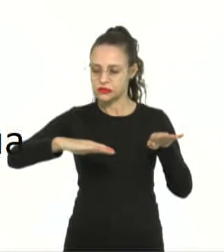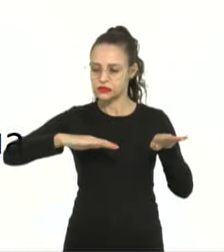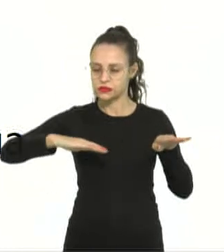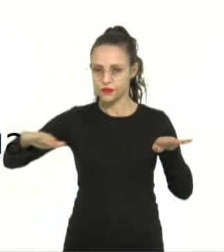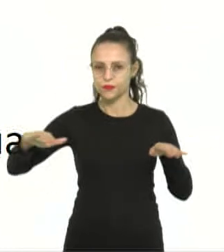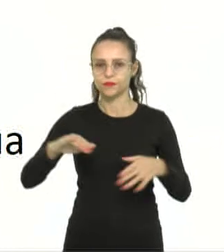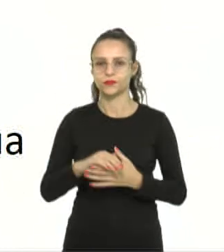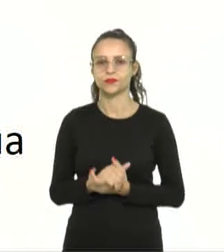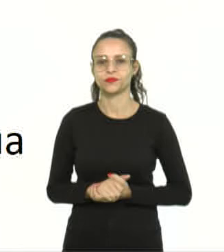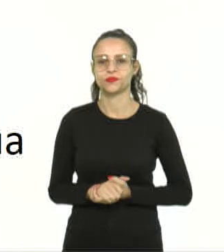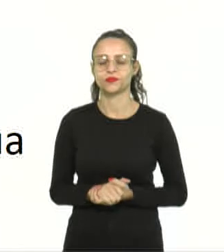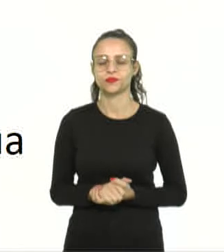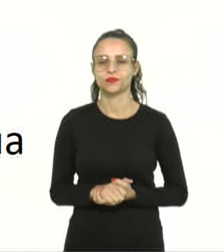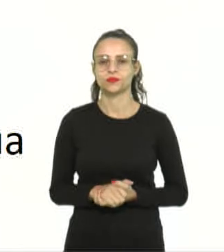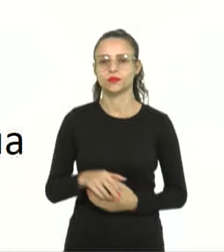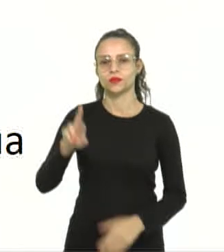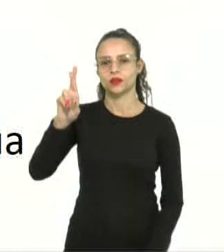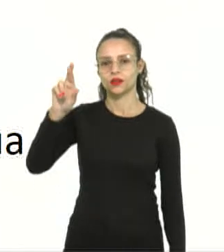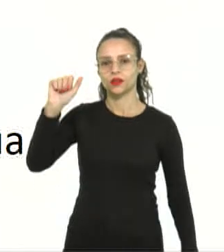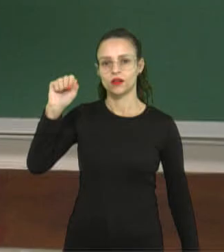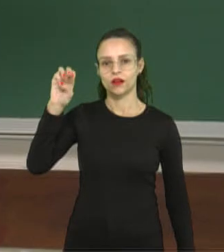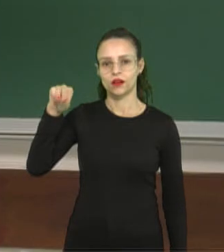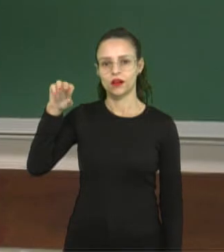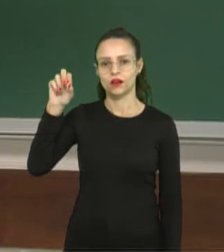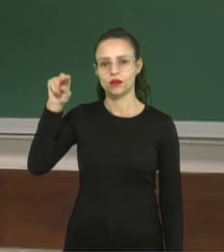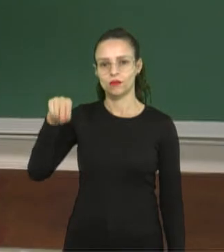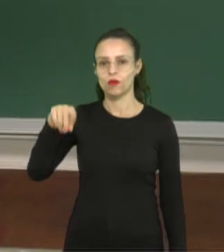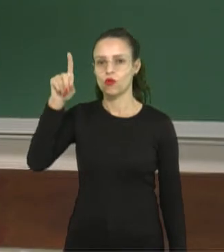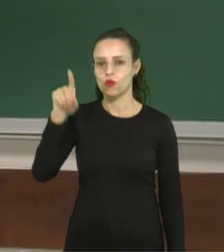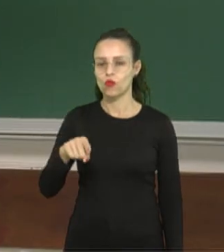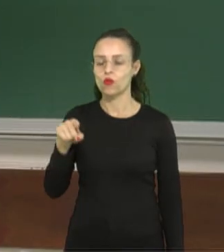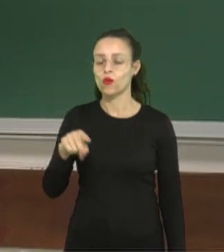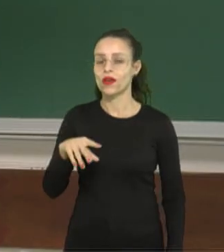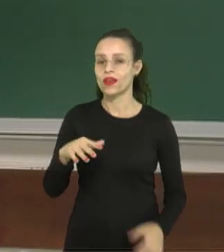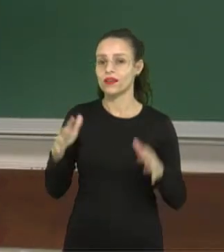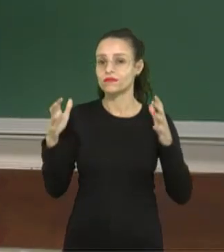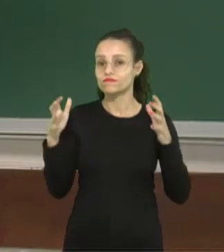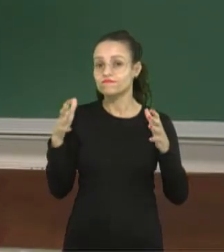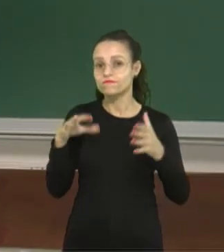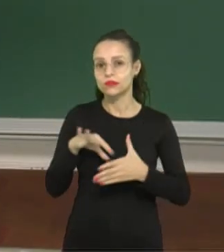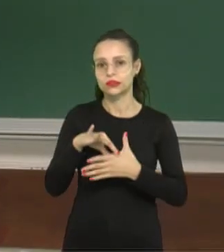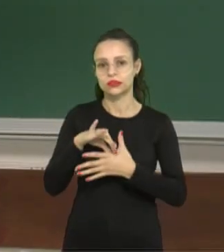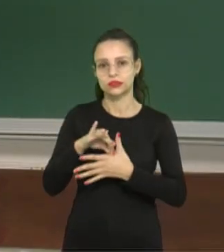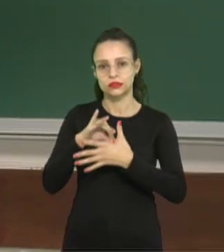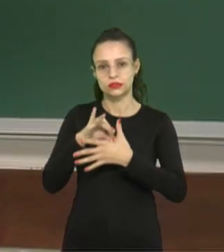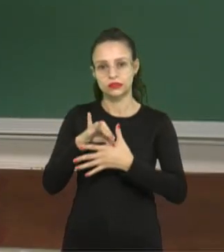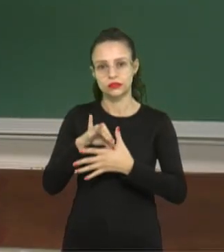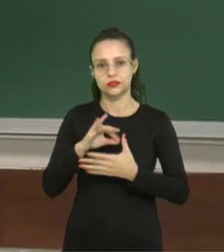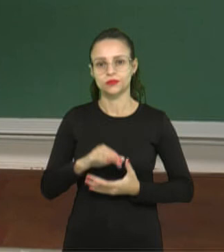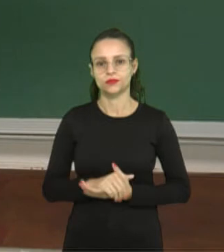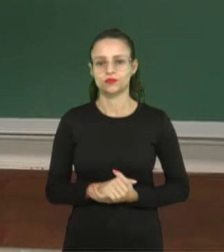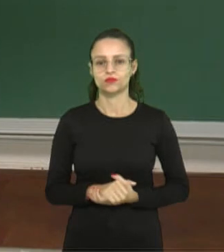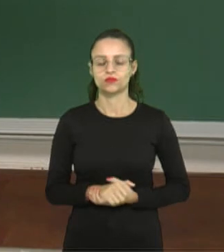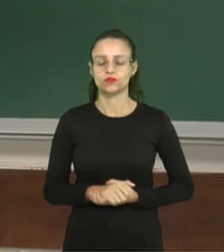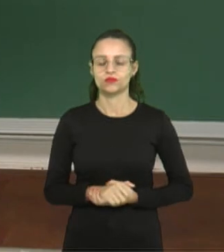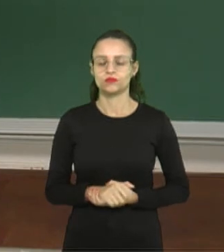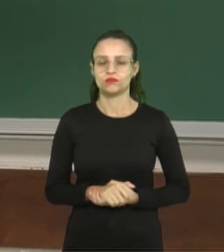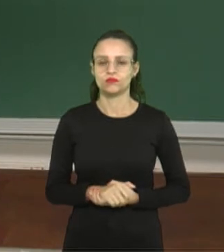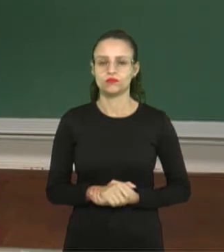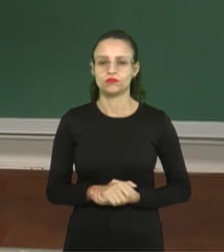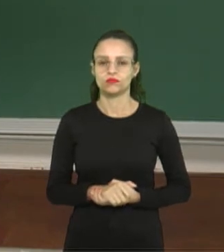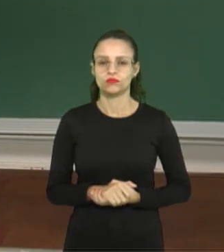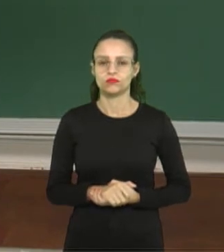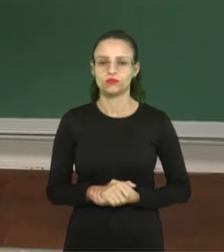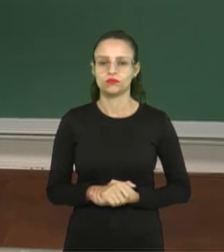parte superior. Jamón é um pedaço bem grande de carne, né? Quando alguém consegue soltar o jamón del